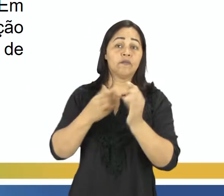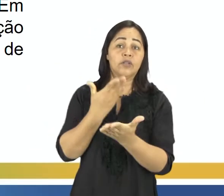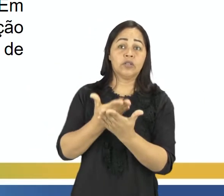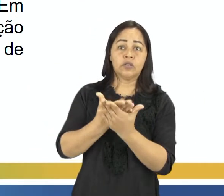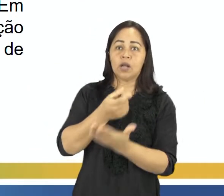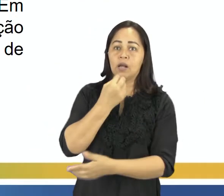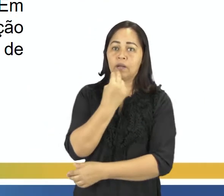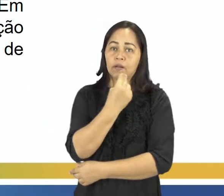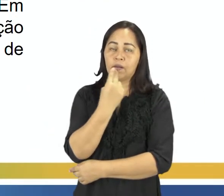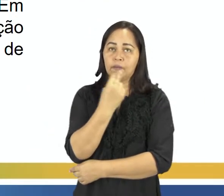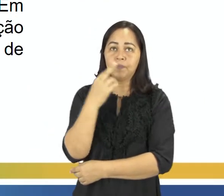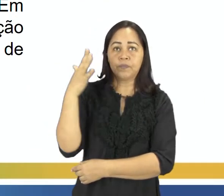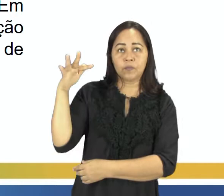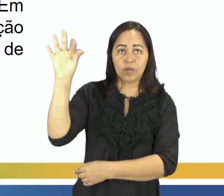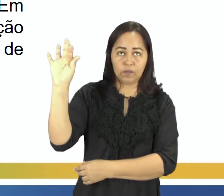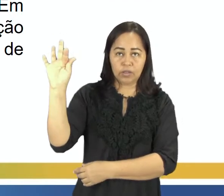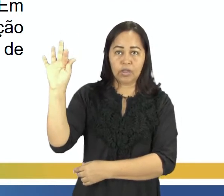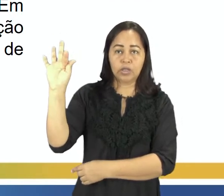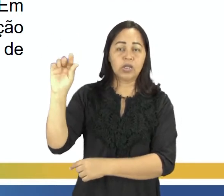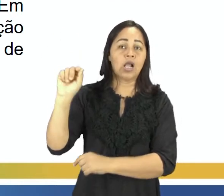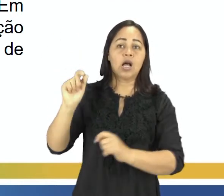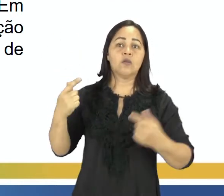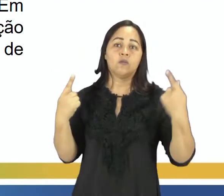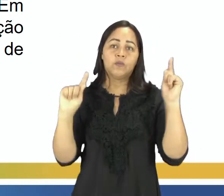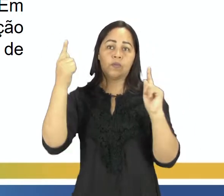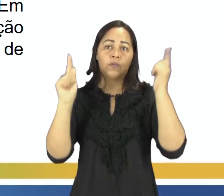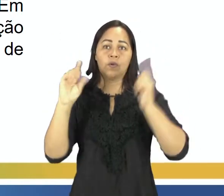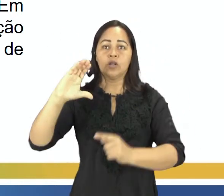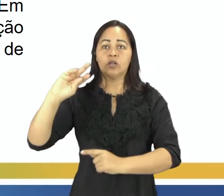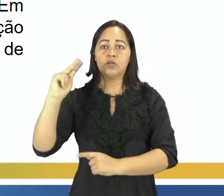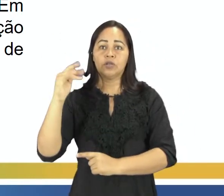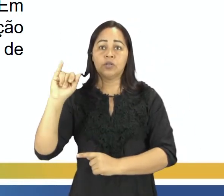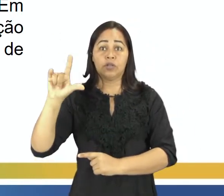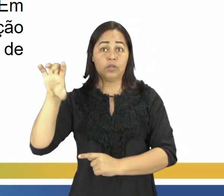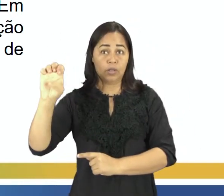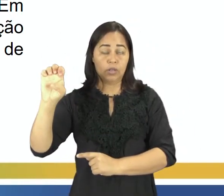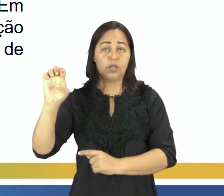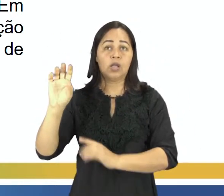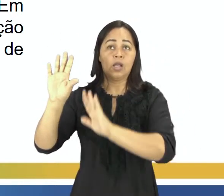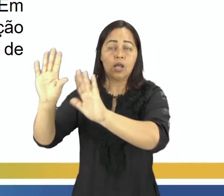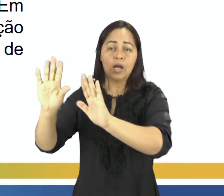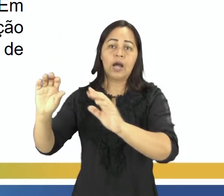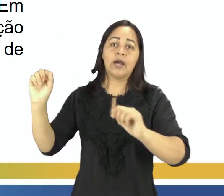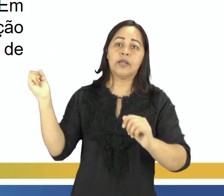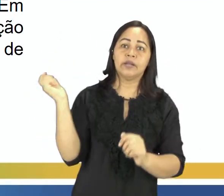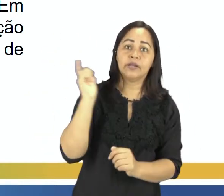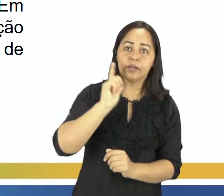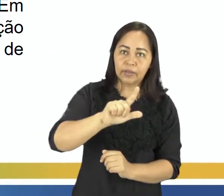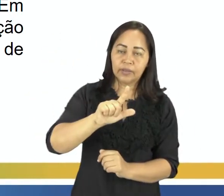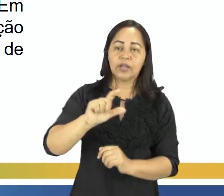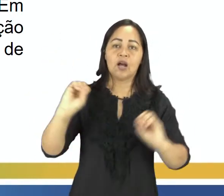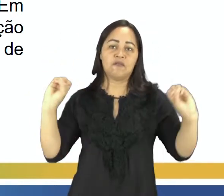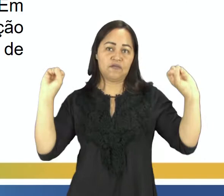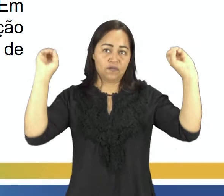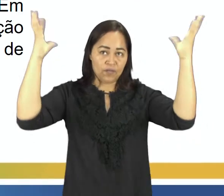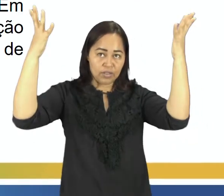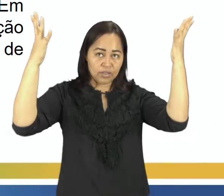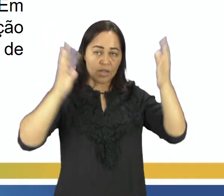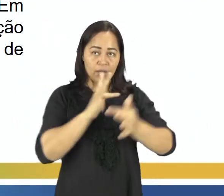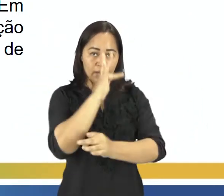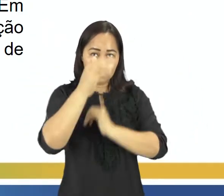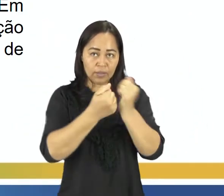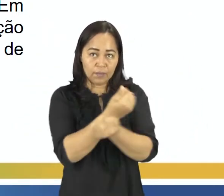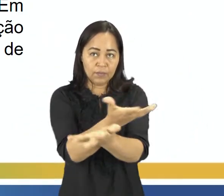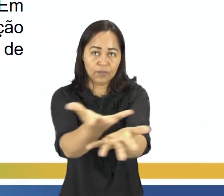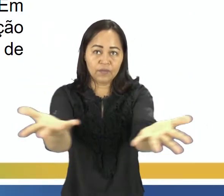Instituto Pedagógico da Universidade do Chile. Nesse mesmo ano, ganha o prêmio da Festa da Primavera com o poema Canção